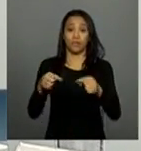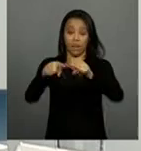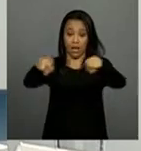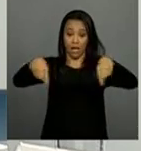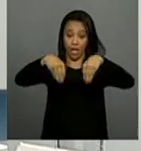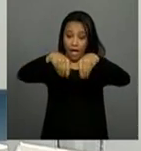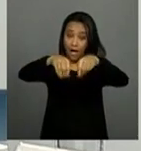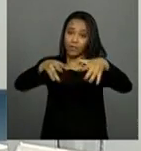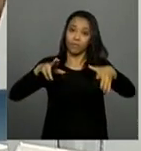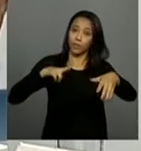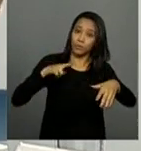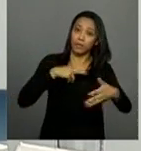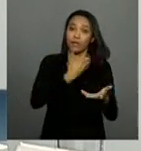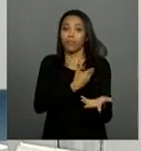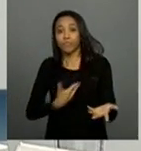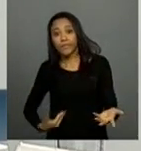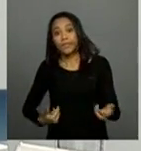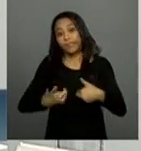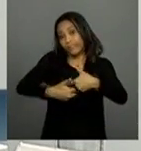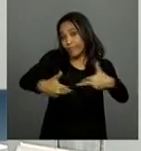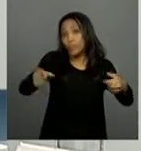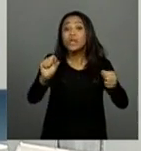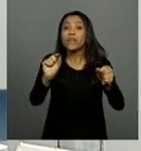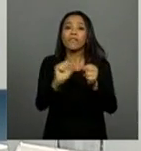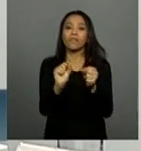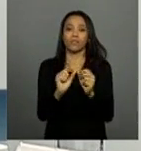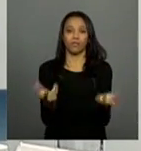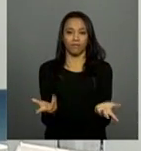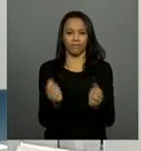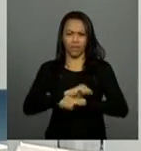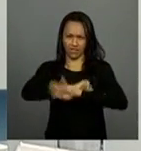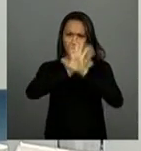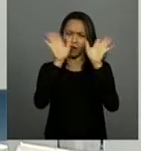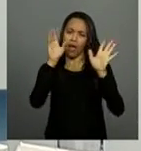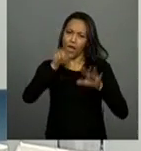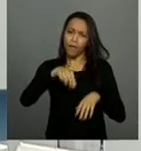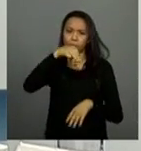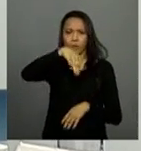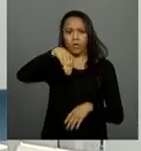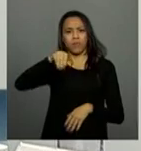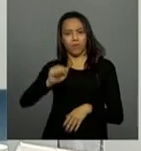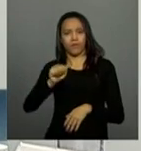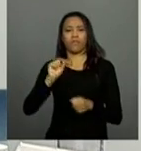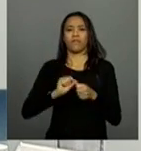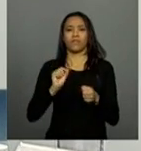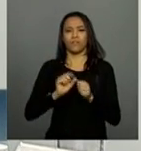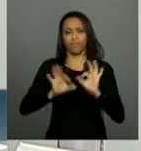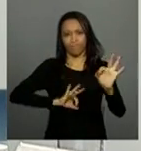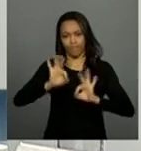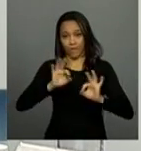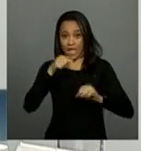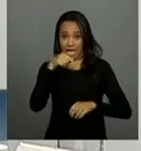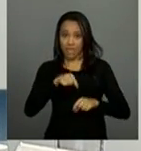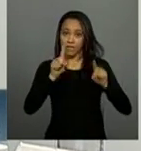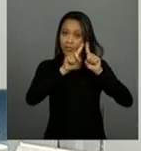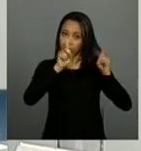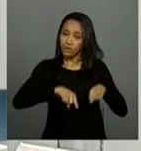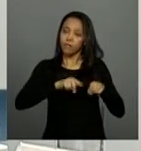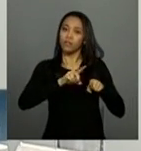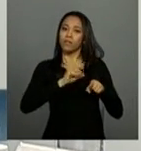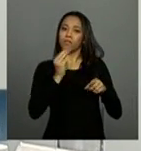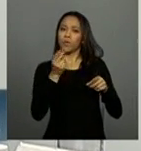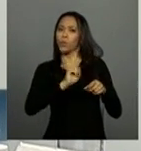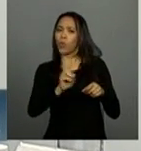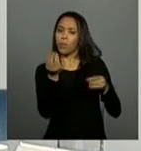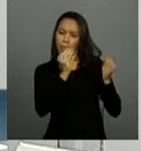de recuperação. Quem está fazendo o quê com toda a transparência. Essa é a base que o Ministério construiu o Cadastro Ambiental Rural. Então, vocês têm ideia, só de